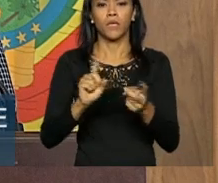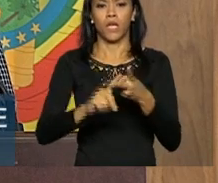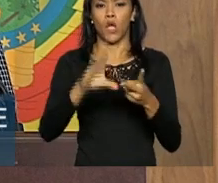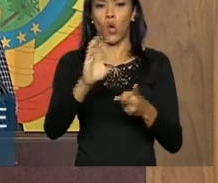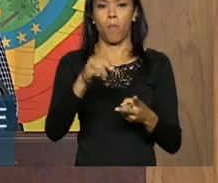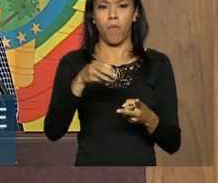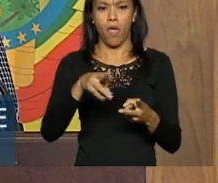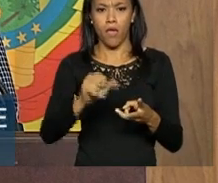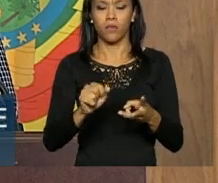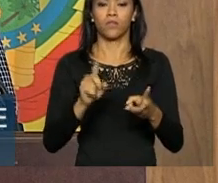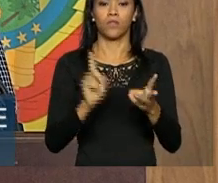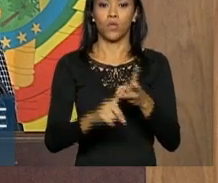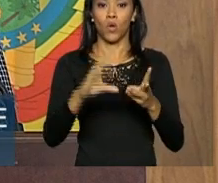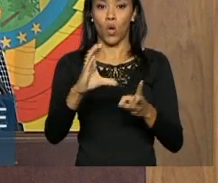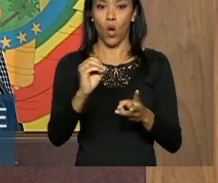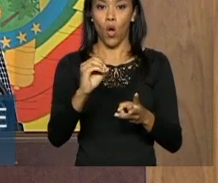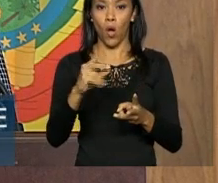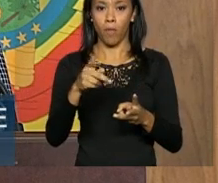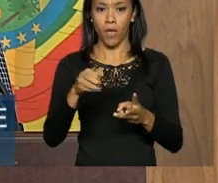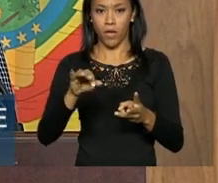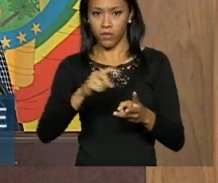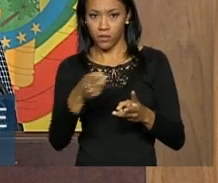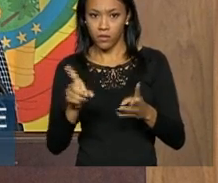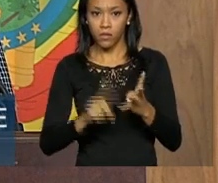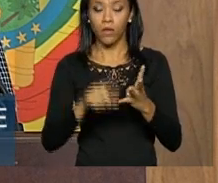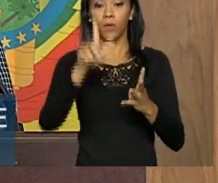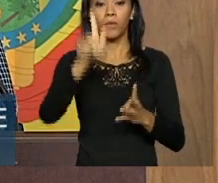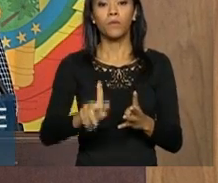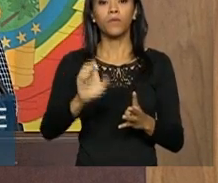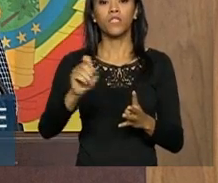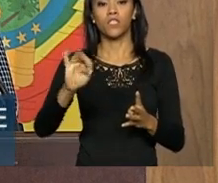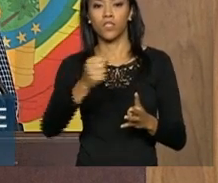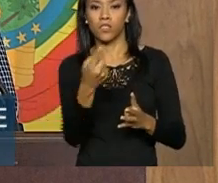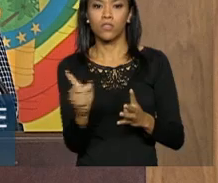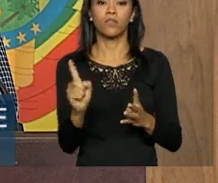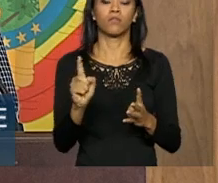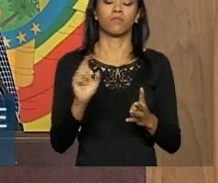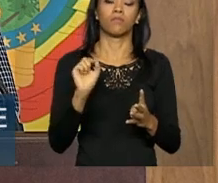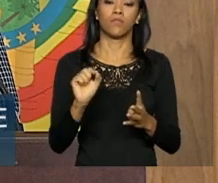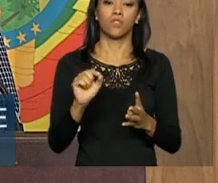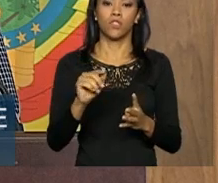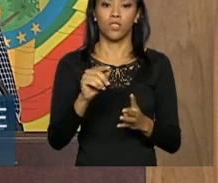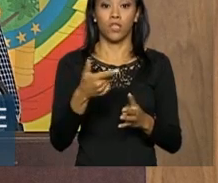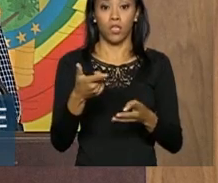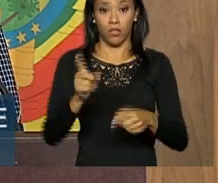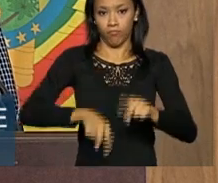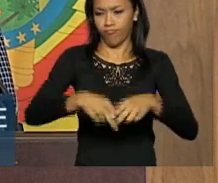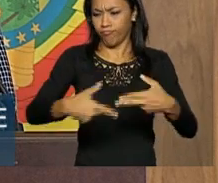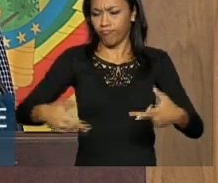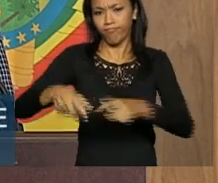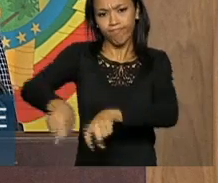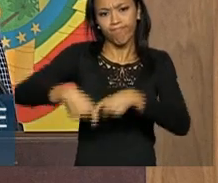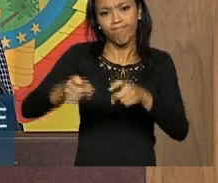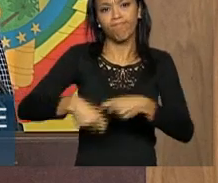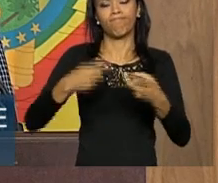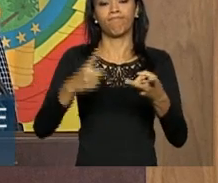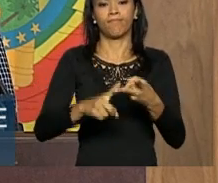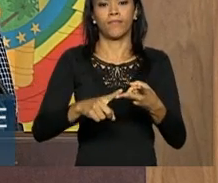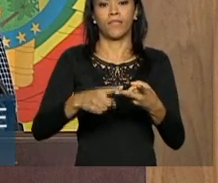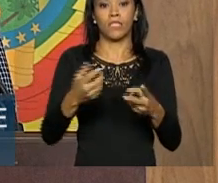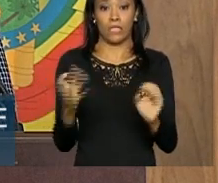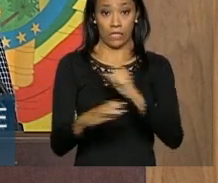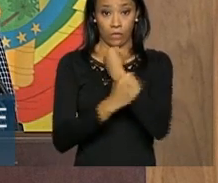Comércio, cooperação técnica e gestão de recursos hídricos, além da agricultura e segurança